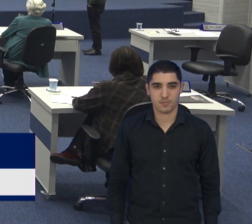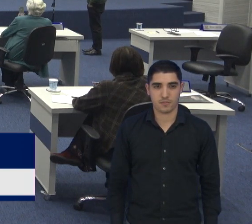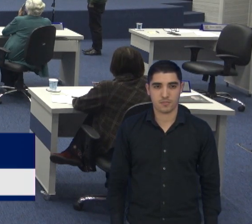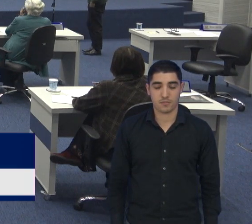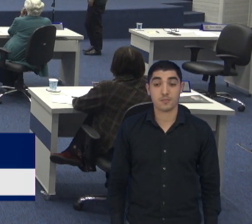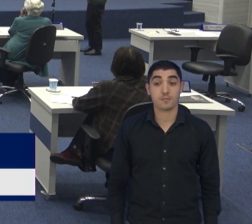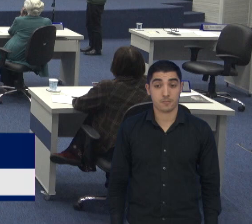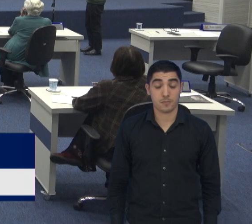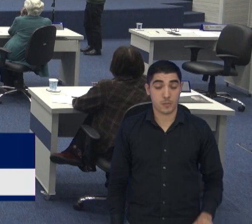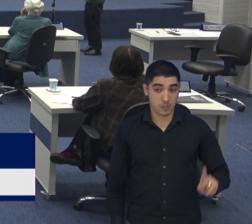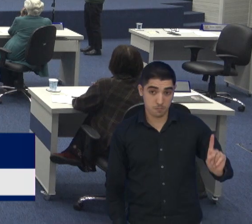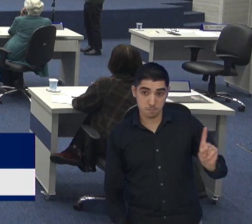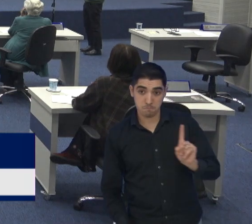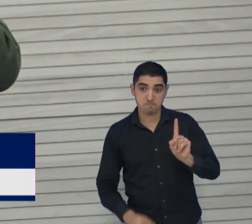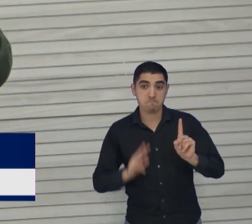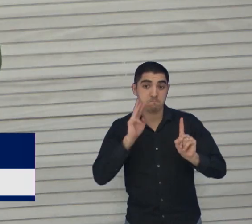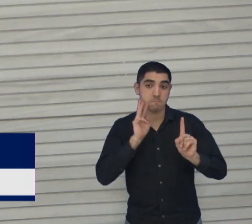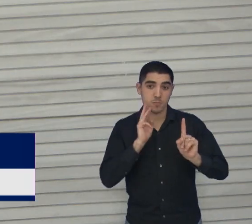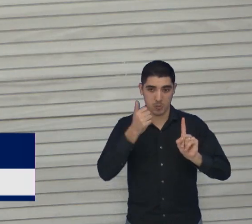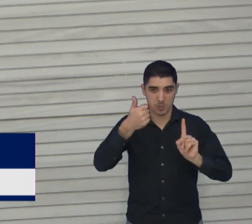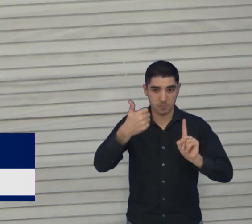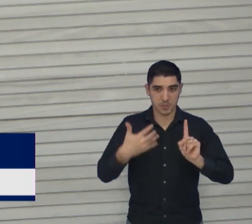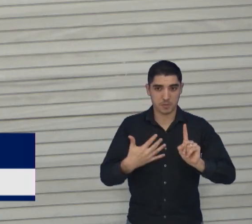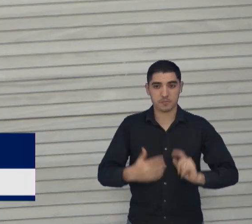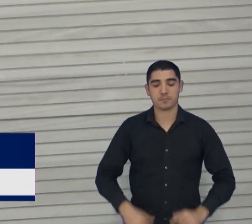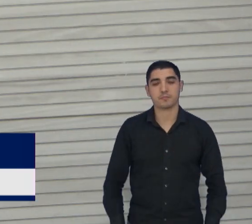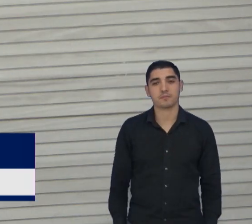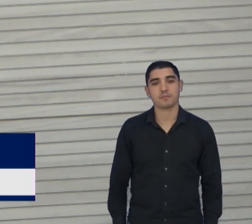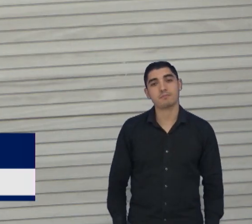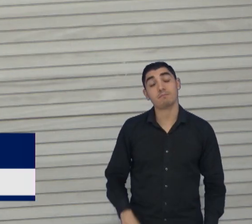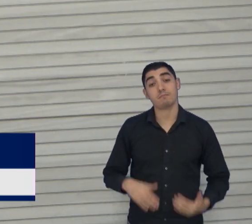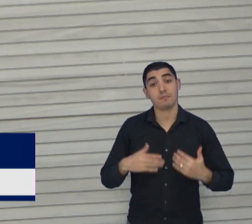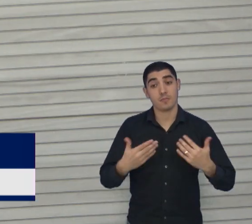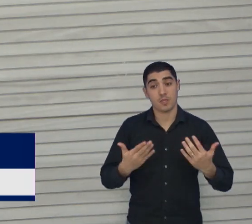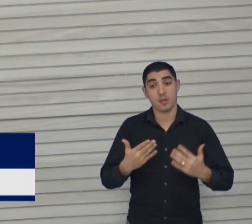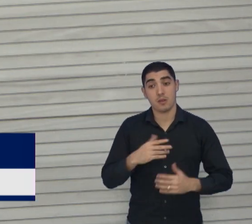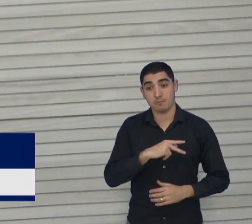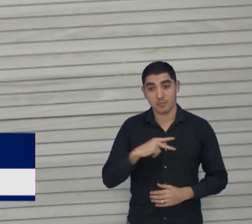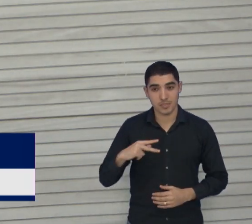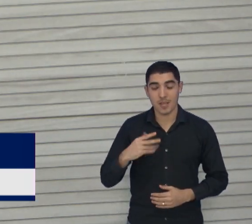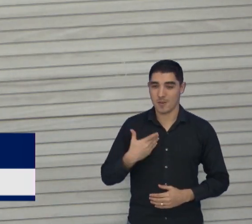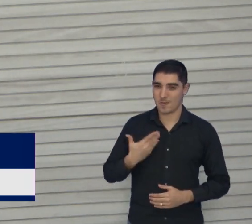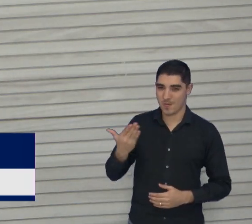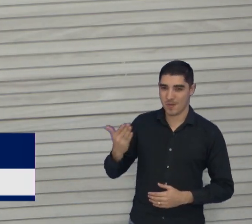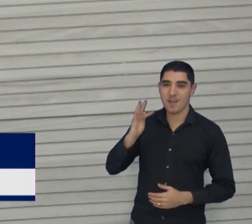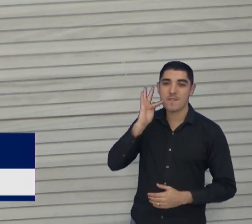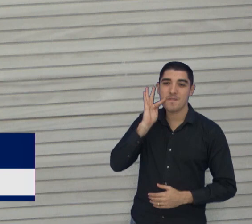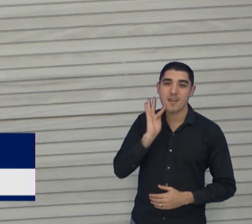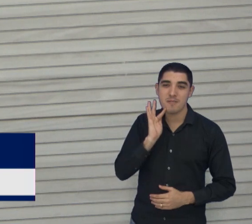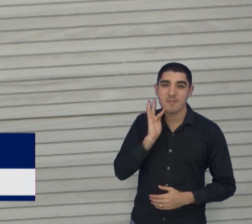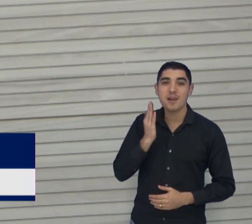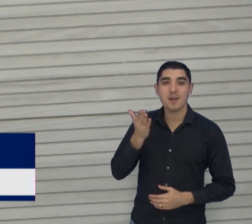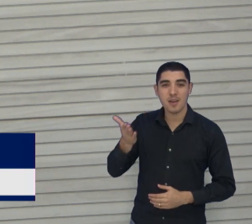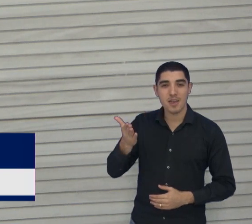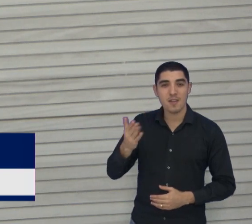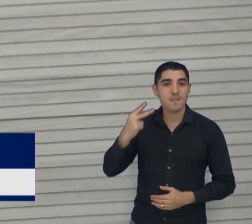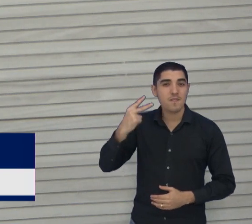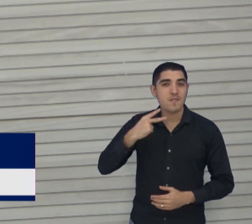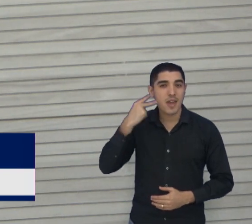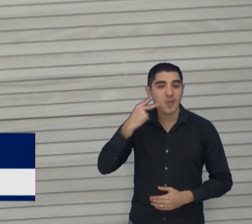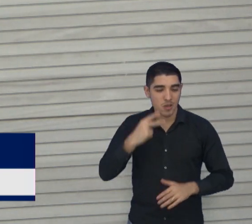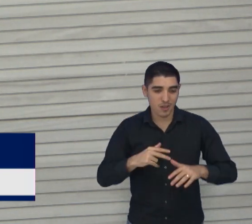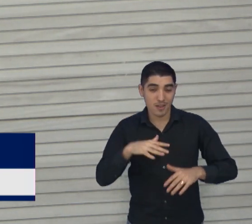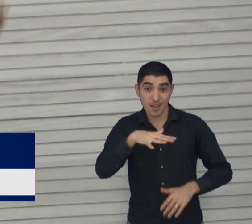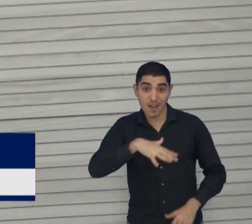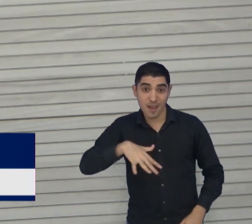Justificativo de votação, vereador Walter Resch. Senhor presidente, Fabião, meu querido vereador da Zona Leste,